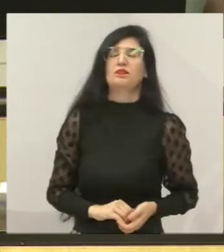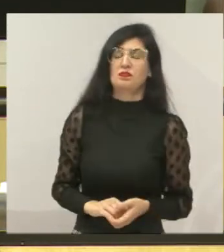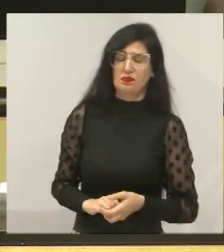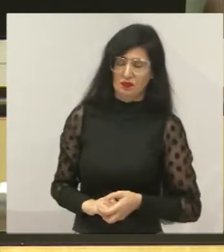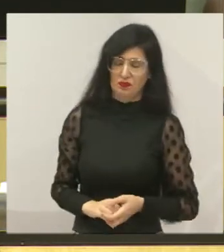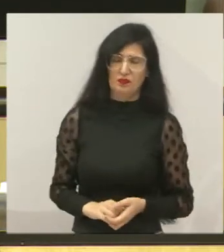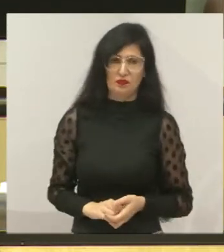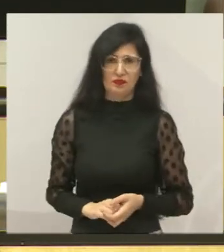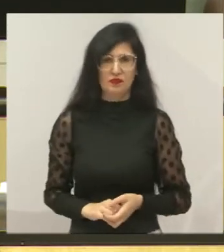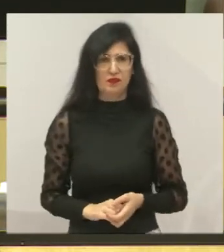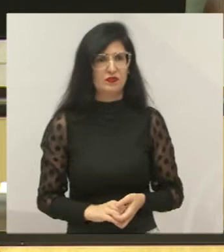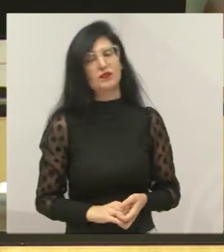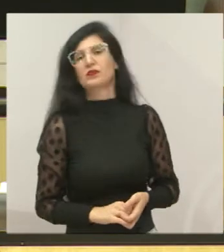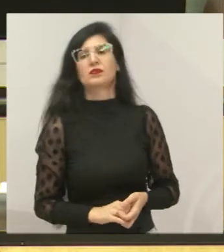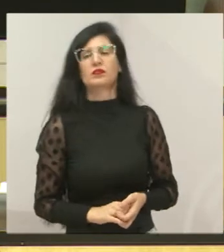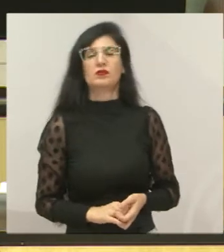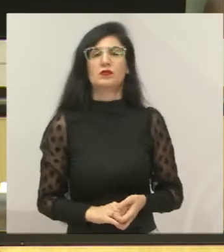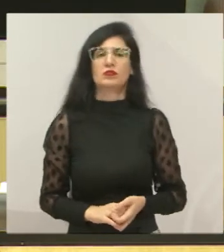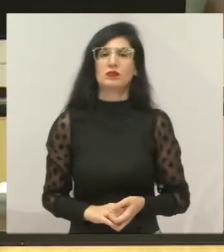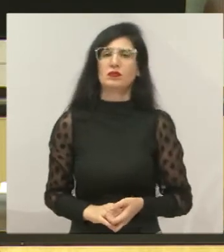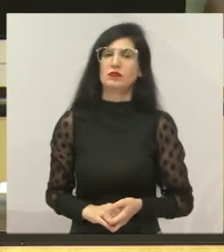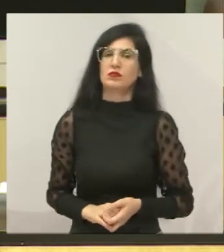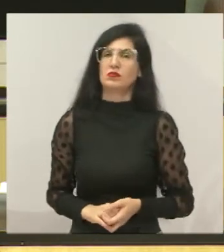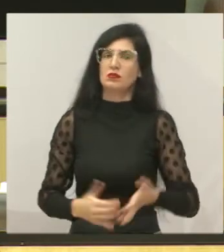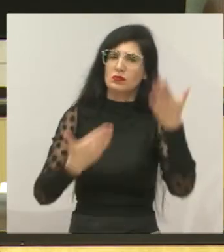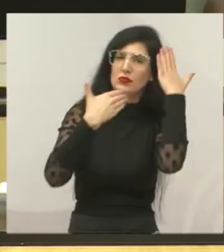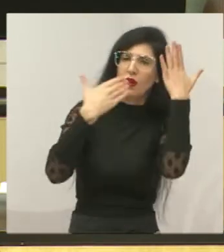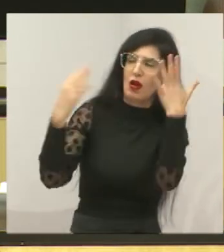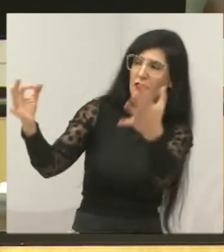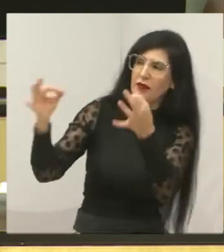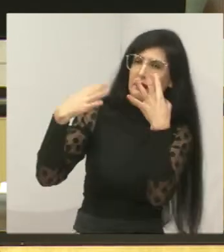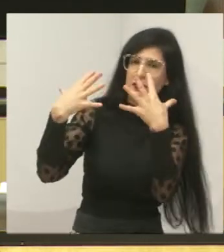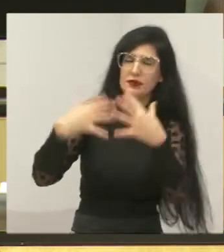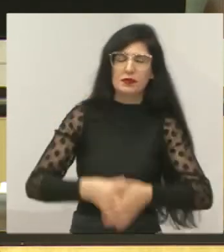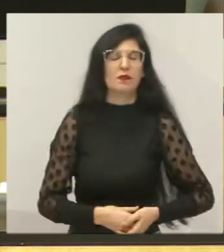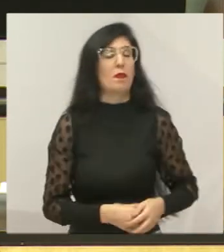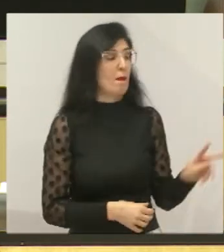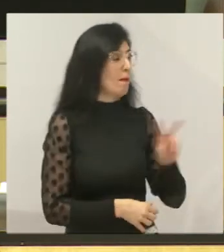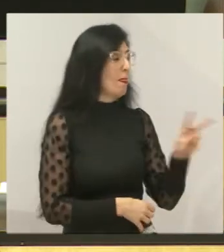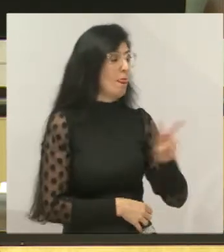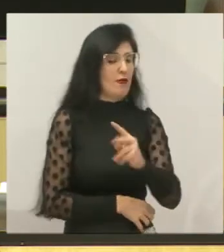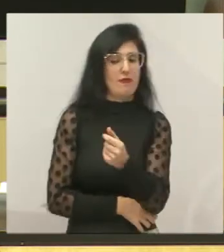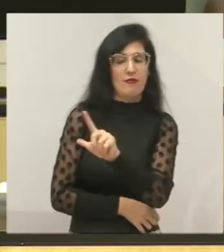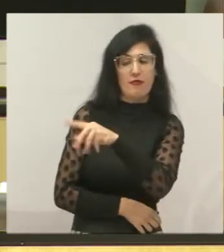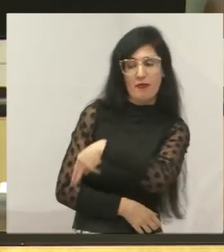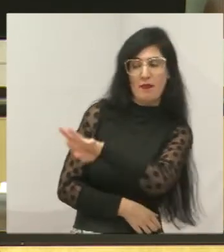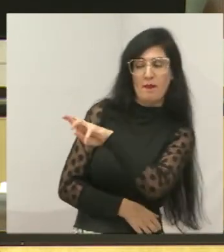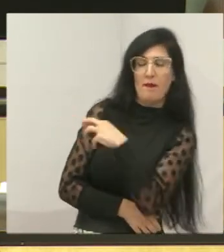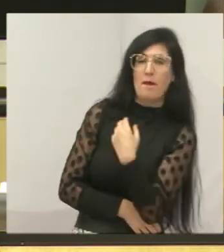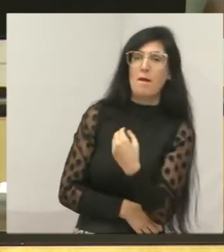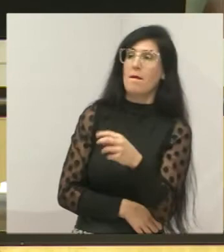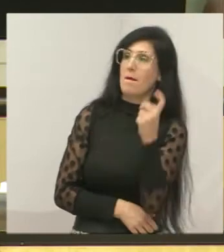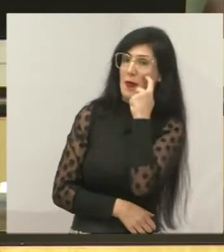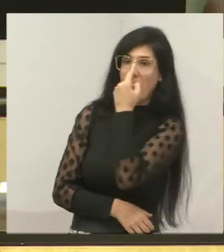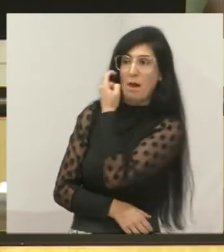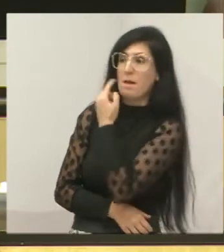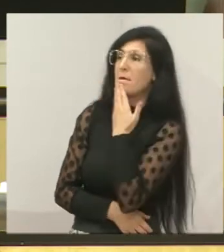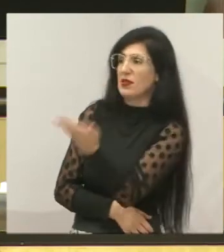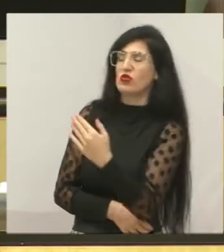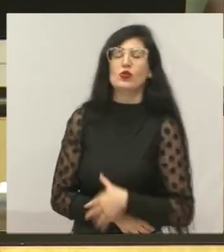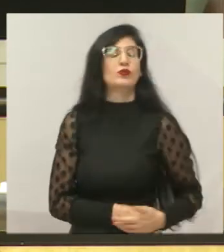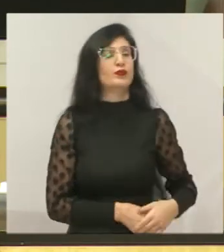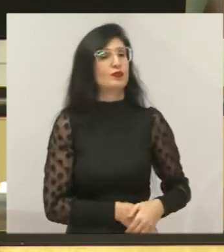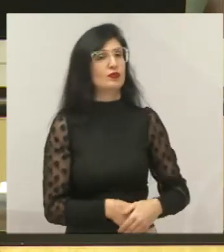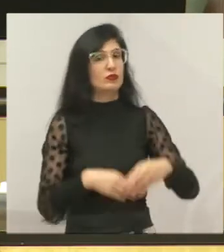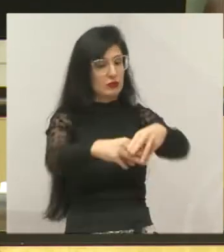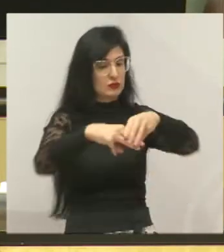solicitado, antecipamos o agradecimento pela atenção dispensada e subscrevemos. Vereador Valmir Parque do Meia Lua. Senhor presidente, não há mais